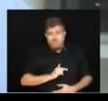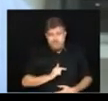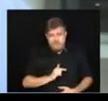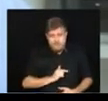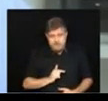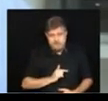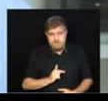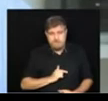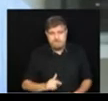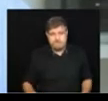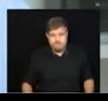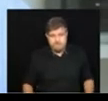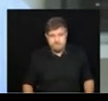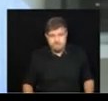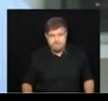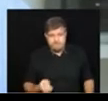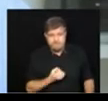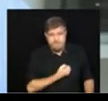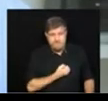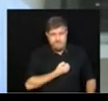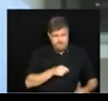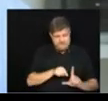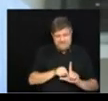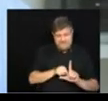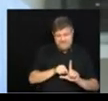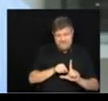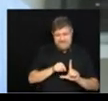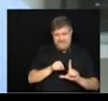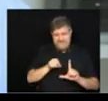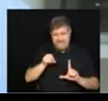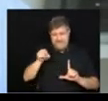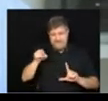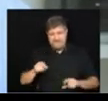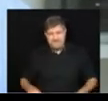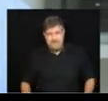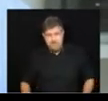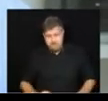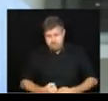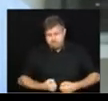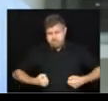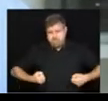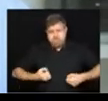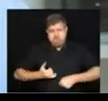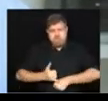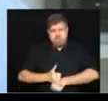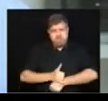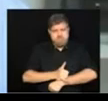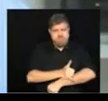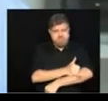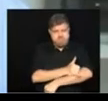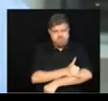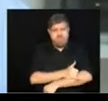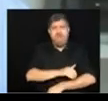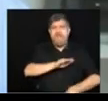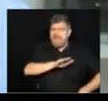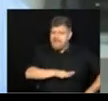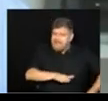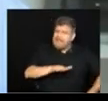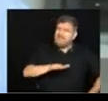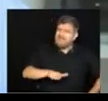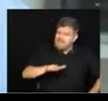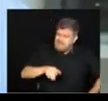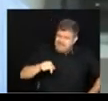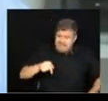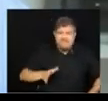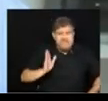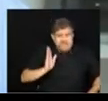um aumento tanto no sobrepeso como obesidade, mesmo de crianças nessa faixa